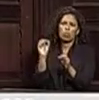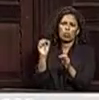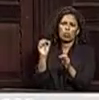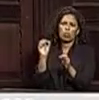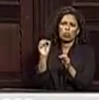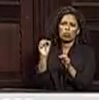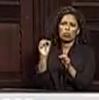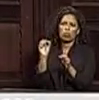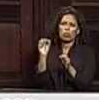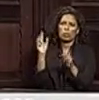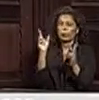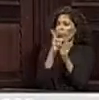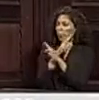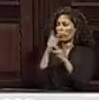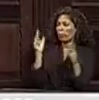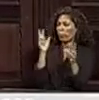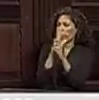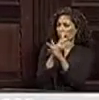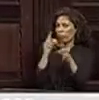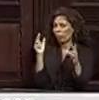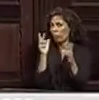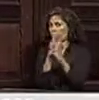esse prejuízo para o nosso Estado.